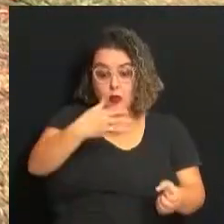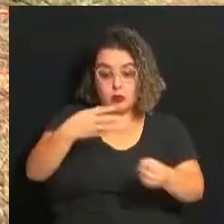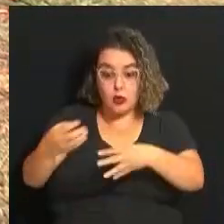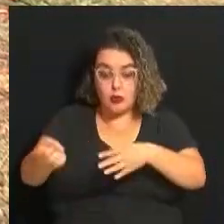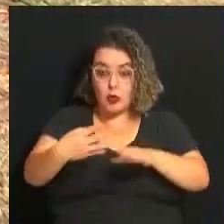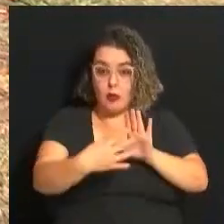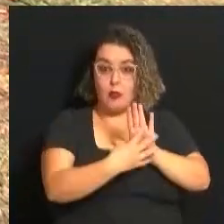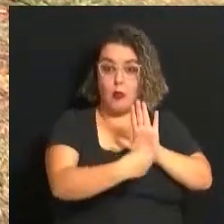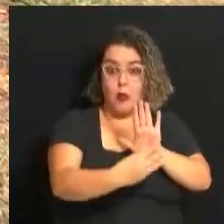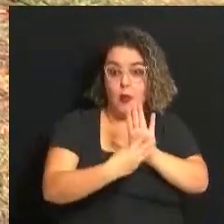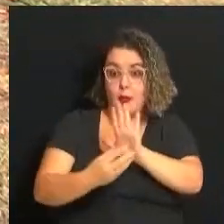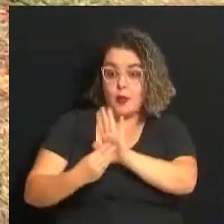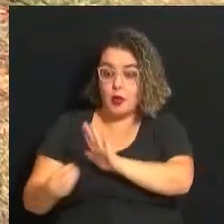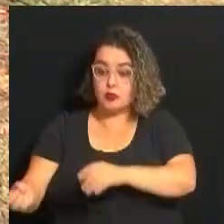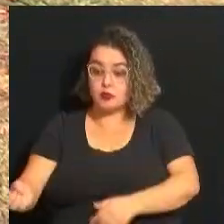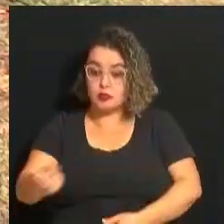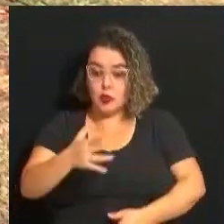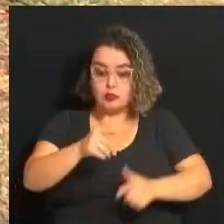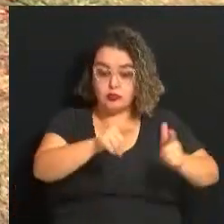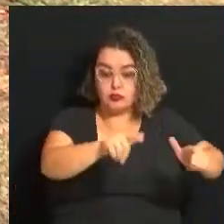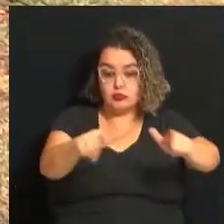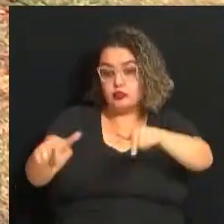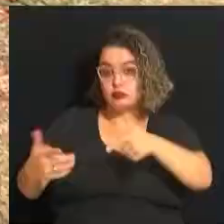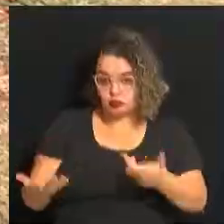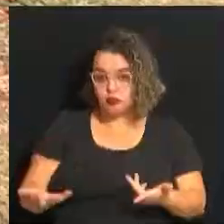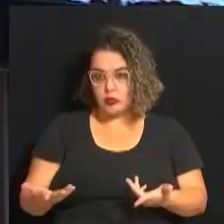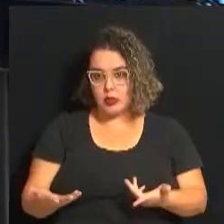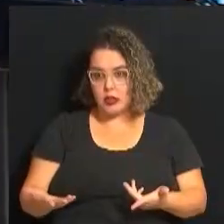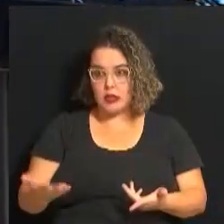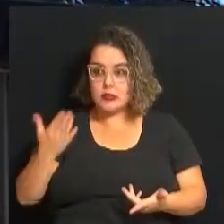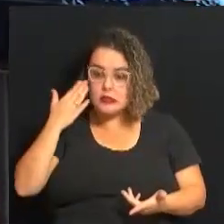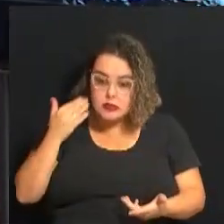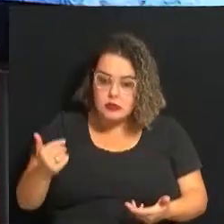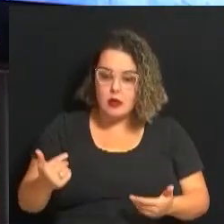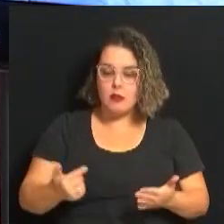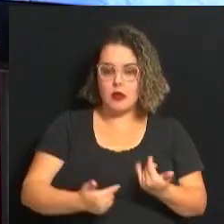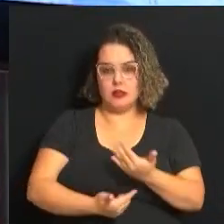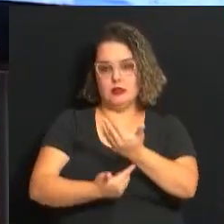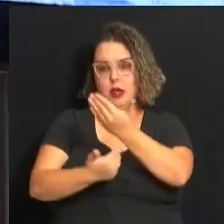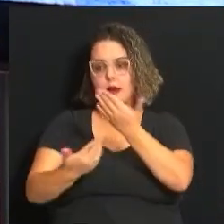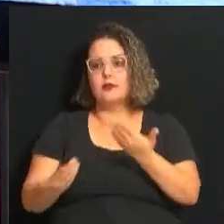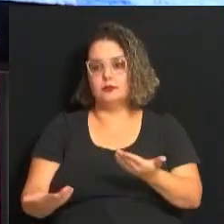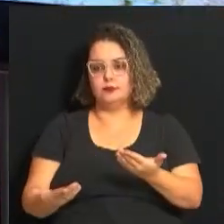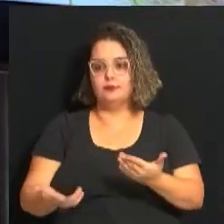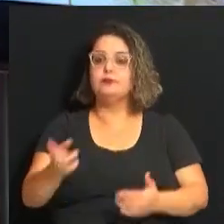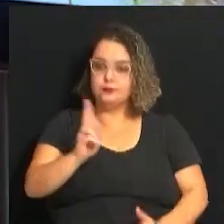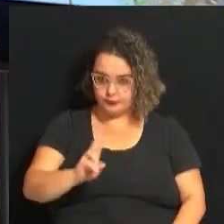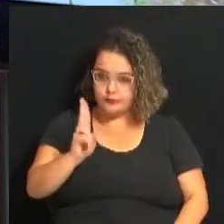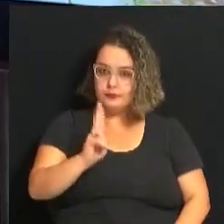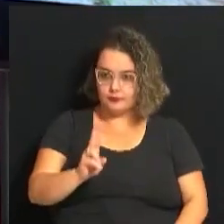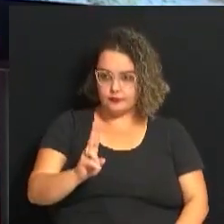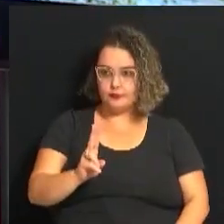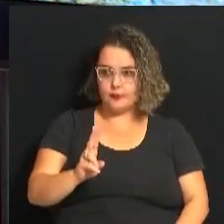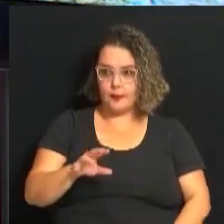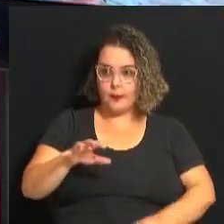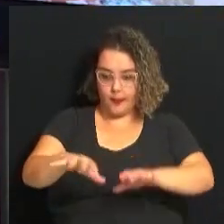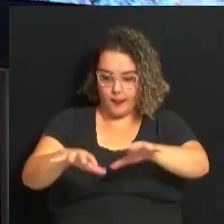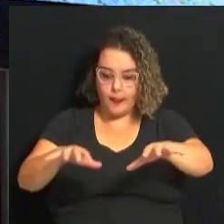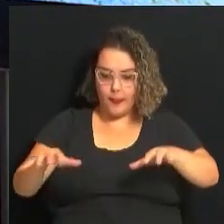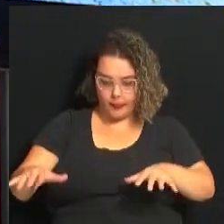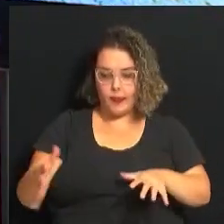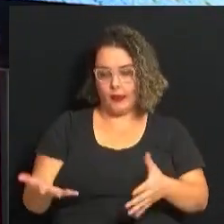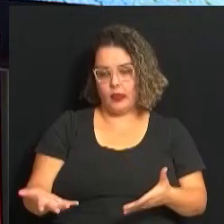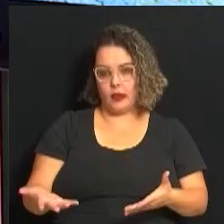né? Então, o grande desafio do cartógrafo é identificar as novas tecnologias para aplicar nas tarefas de mapeamento, por